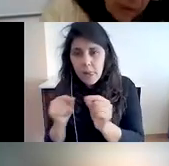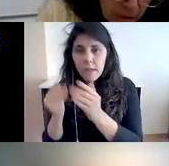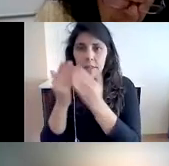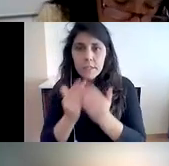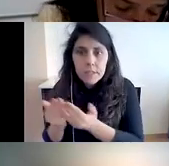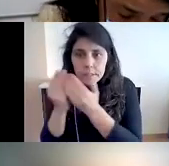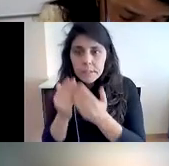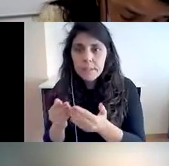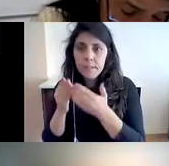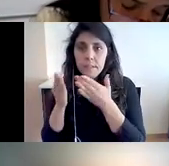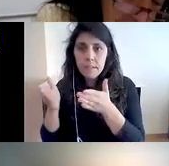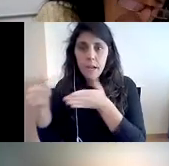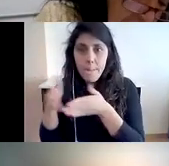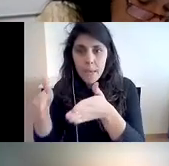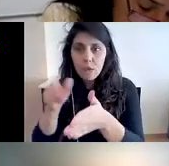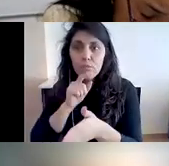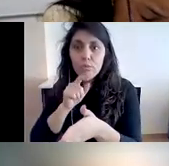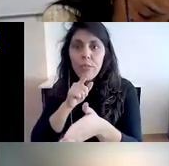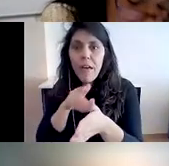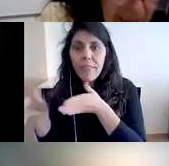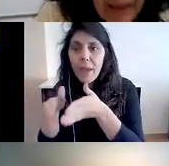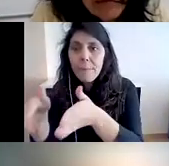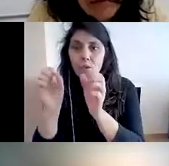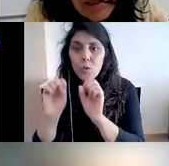debater caminhos possíveis.